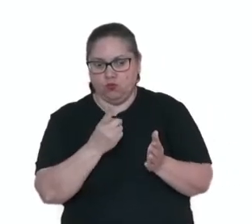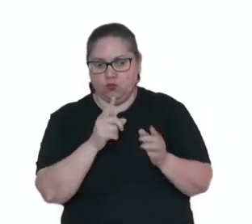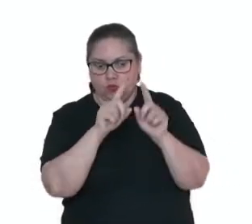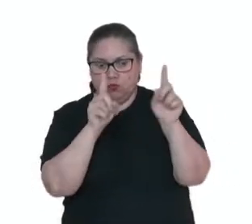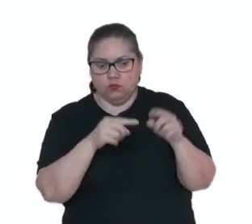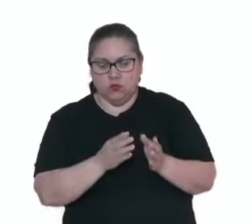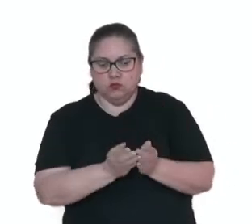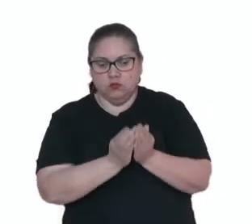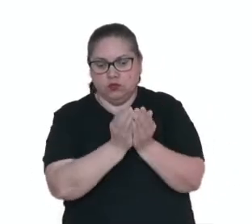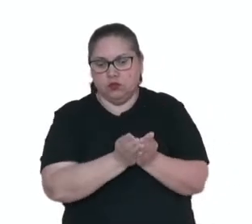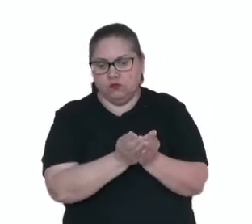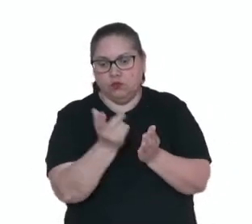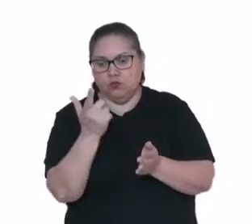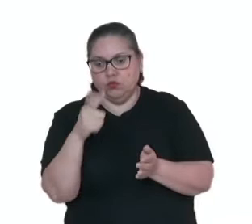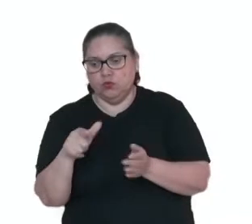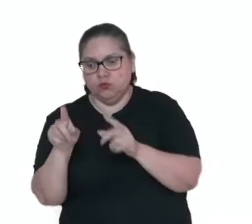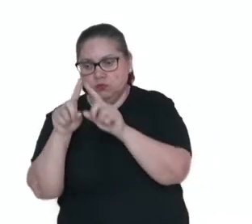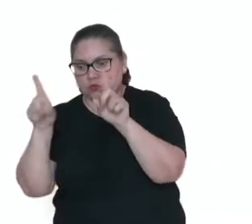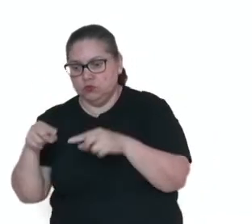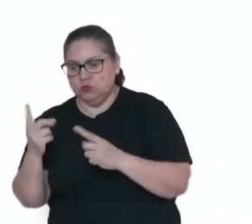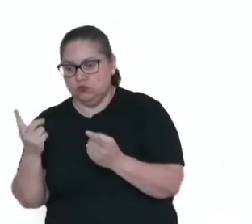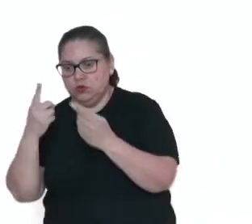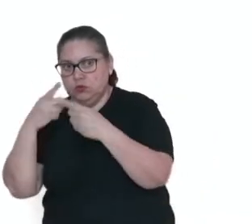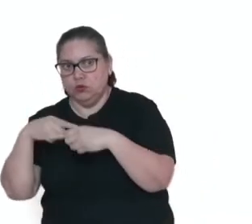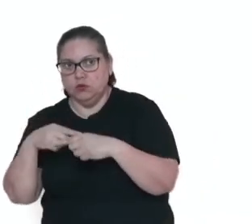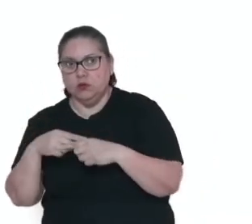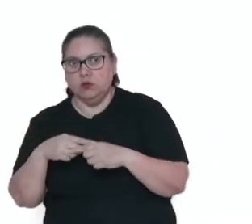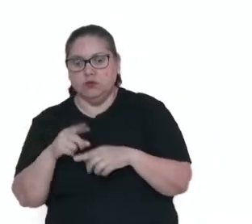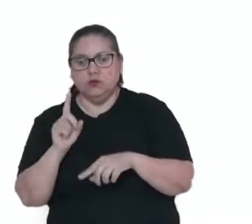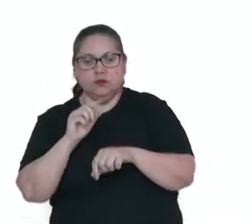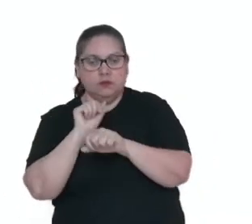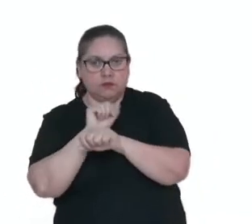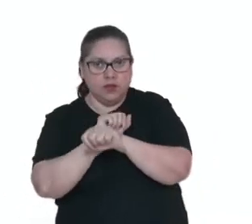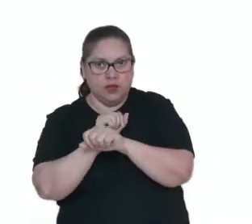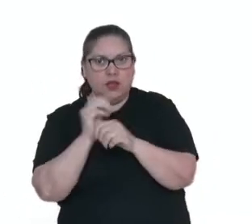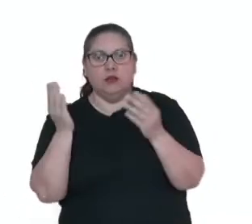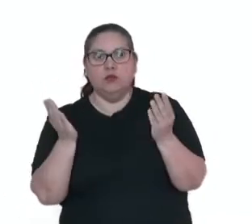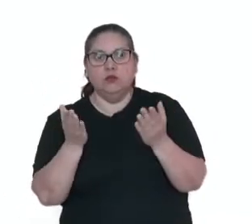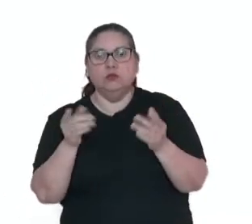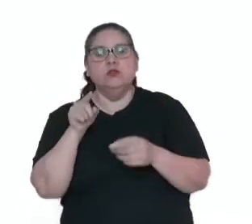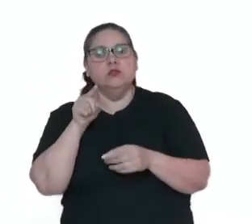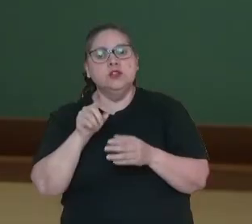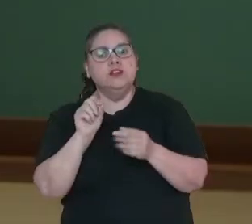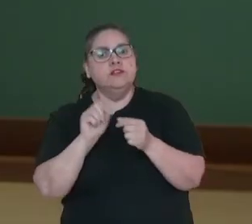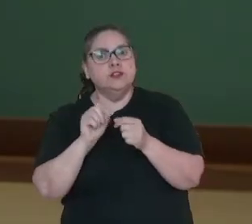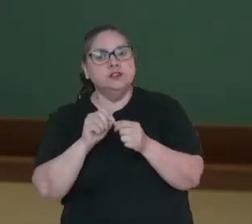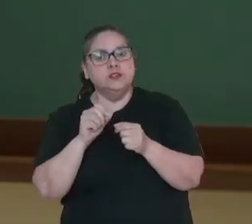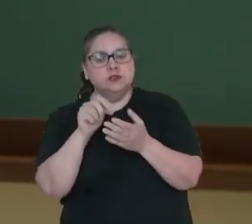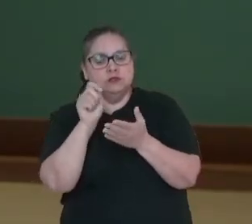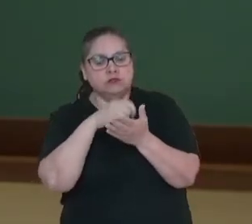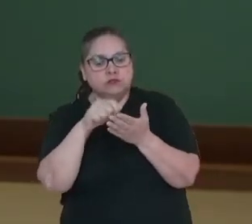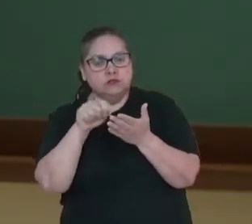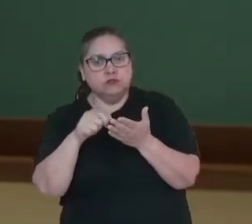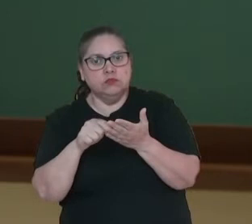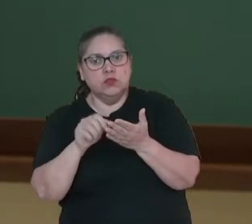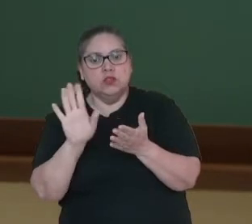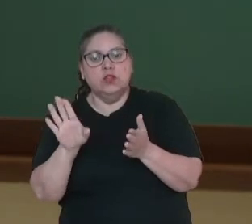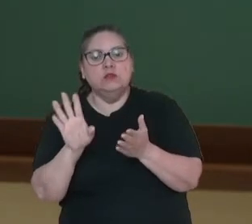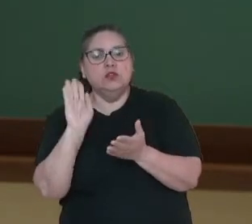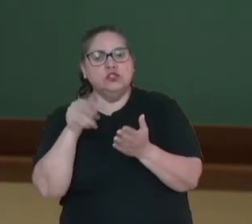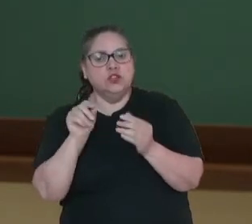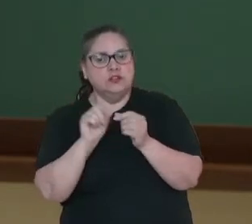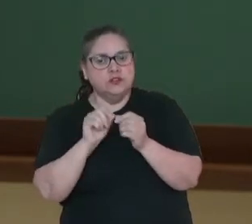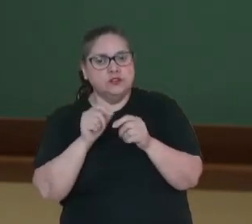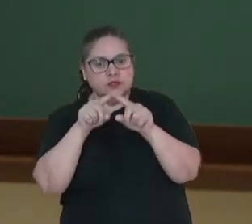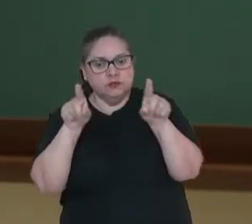de navio e o outro o painel do adversário. A gente vai dar uma paradinha agora para você fazer as suas anotações, talvez até já montar o